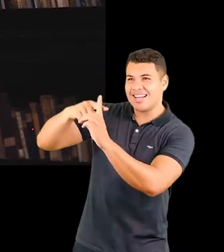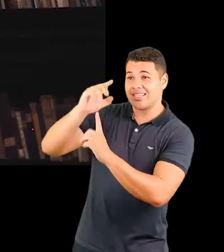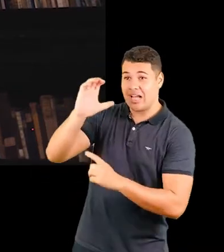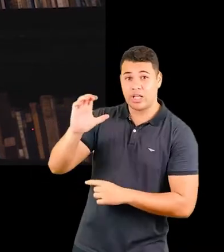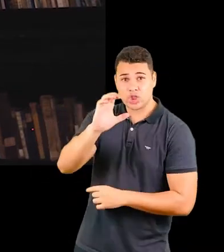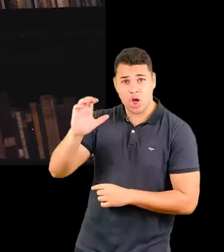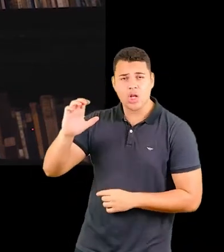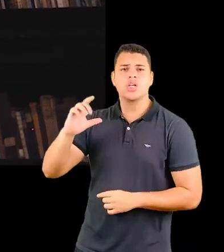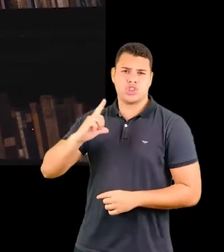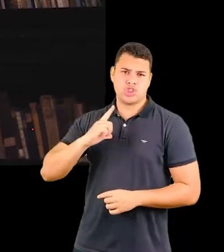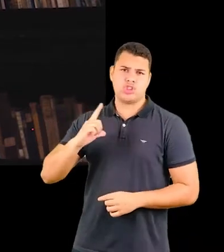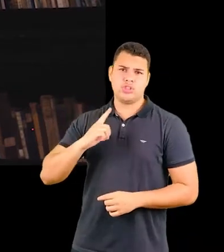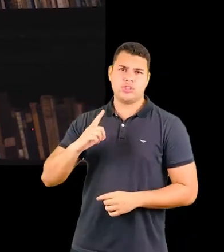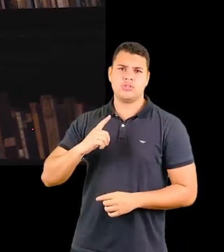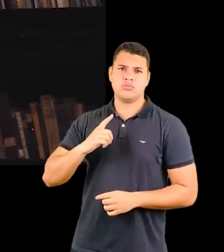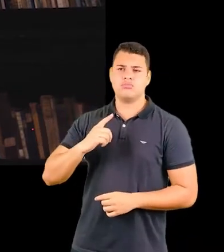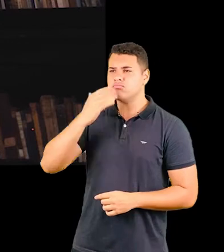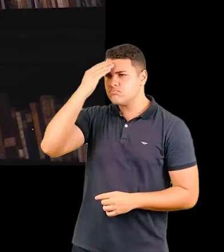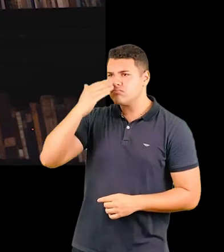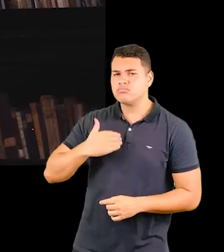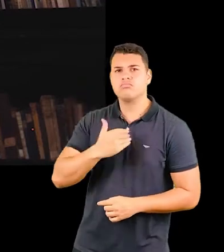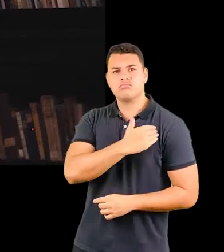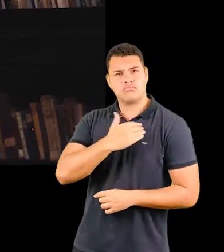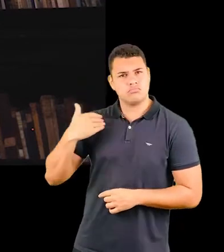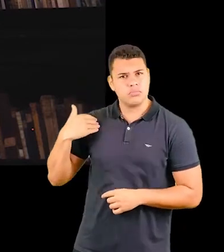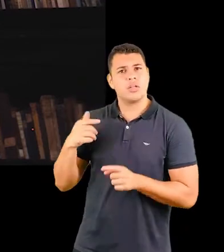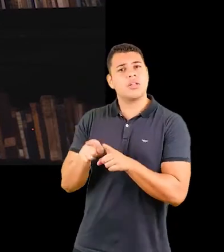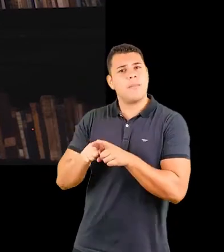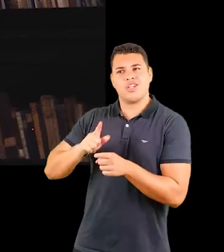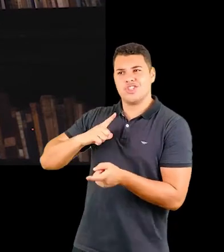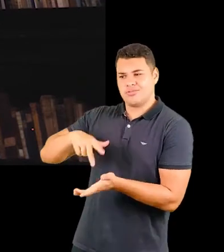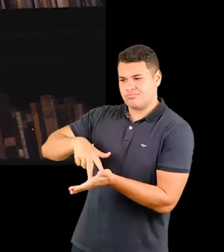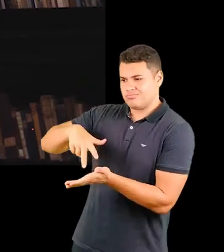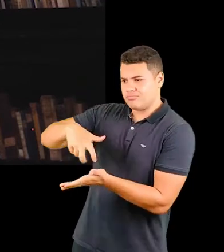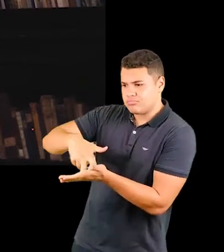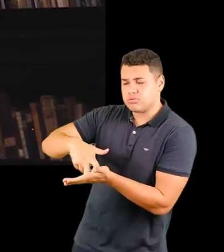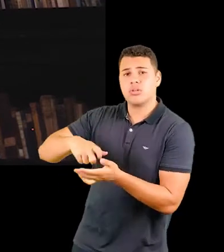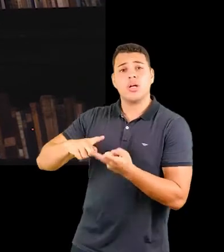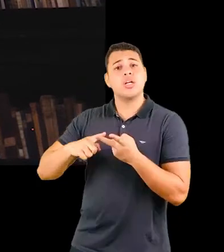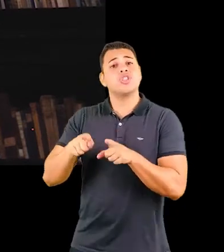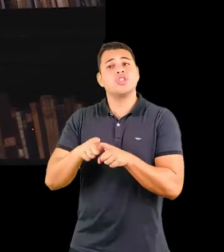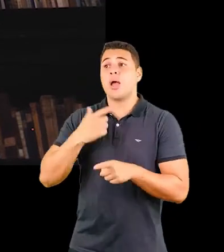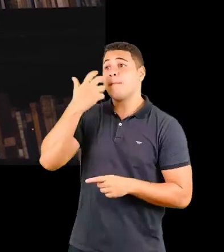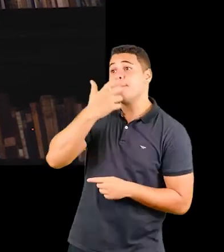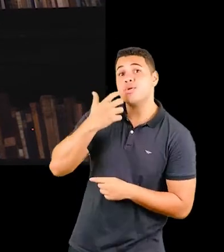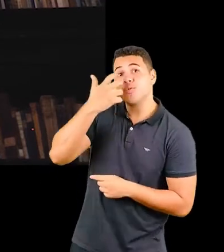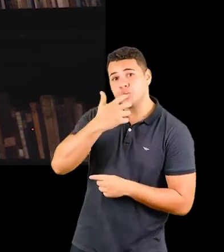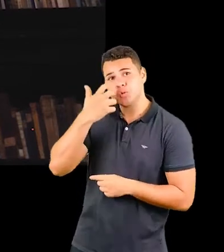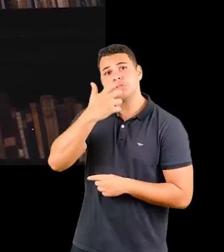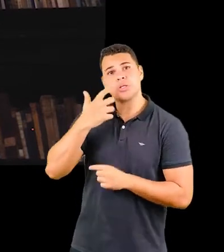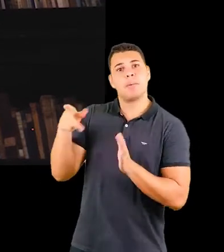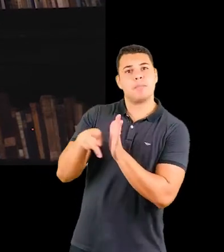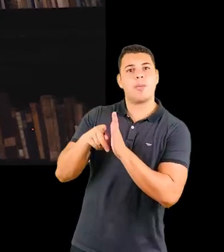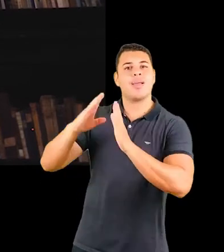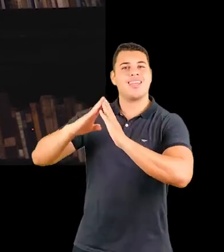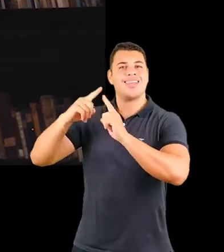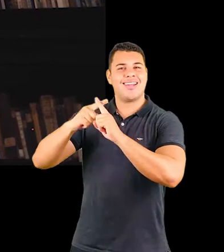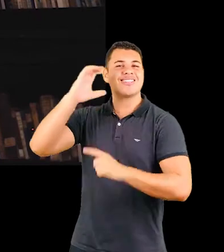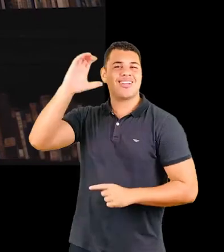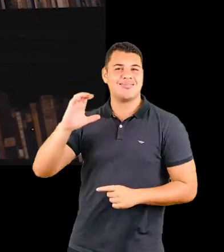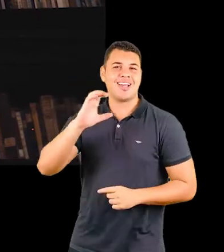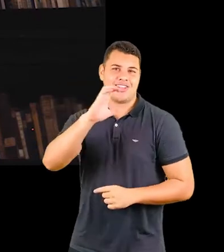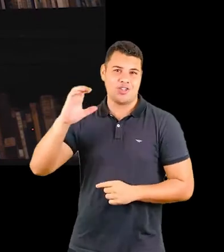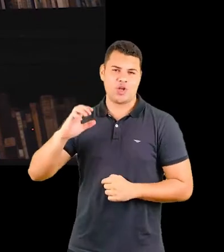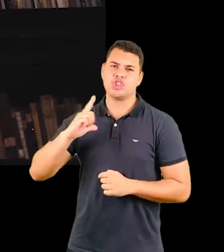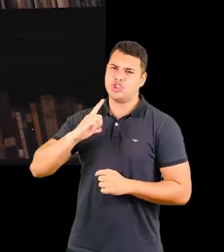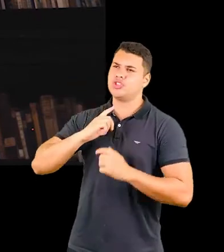reverência àquela igreja. Eles se ajoelhavam, tinham uns cantos que faziam na frente. Tinha